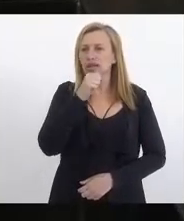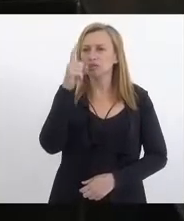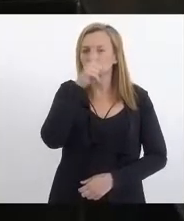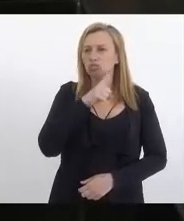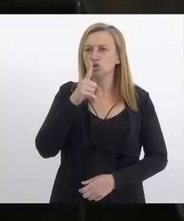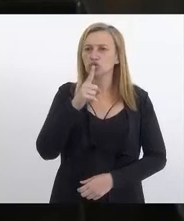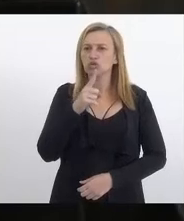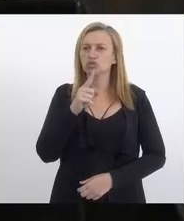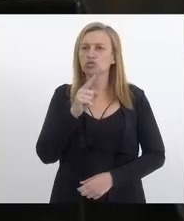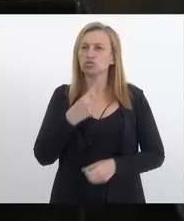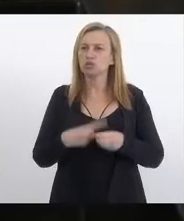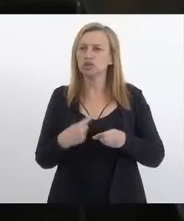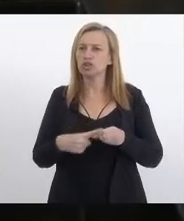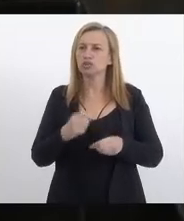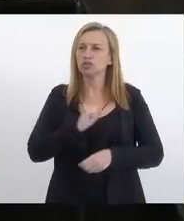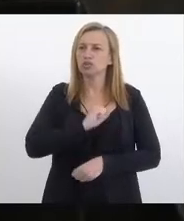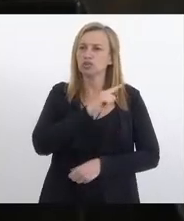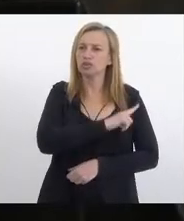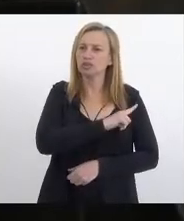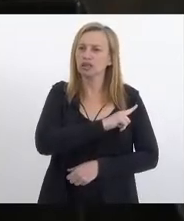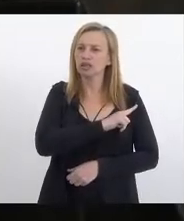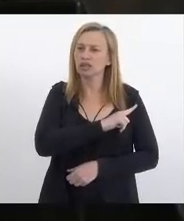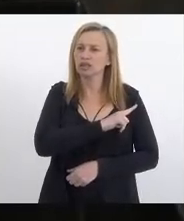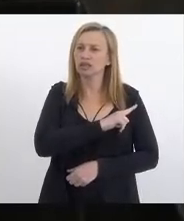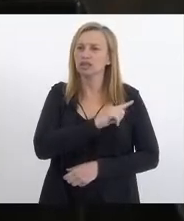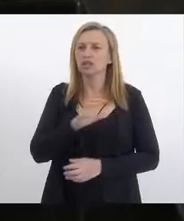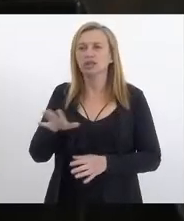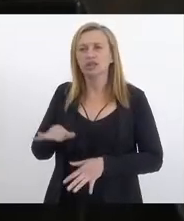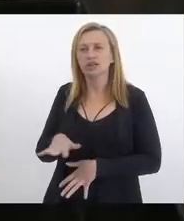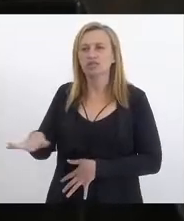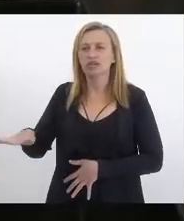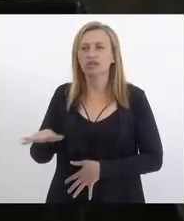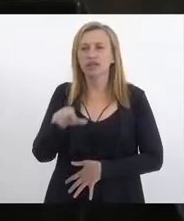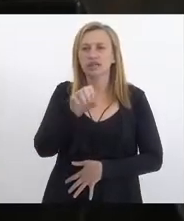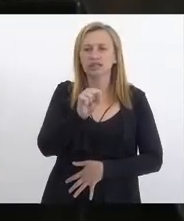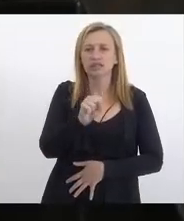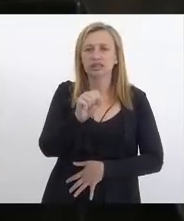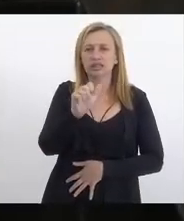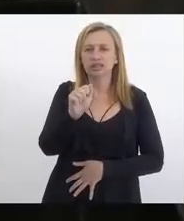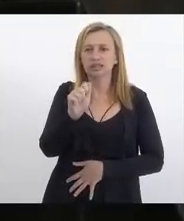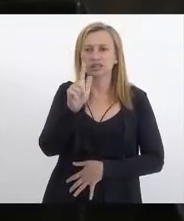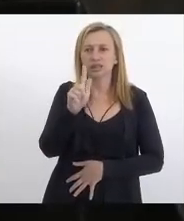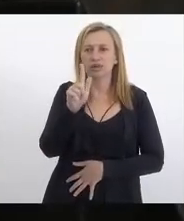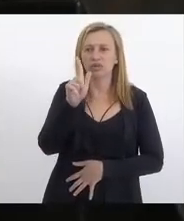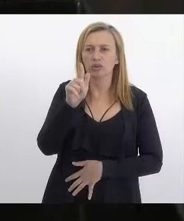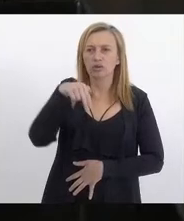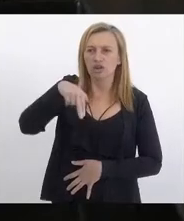Gonçalo, na comunidade conhecida como Salgueiro,